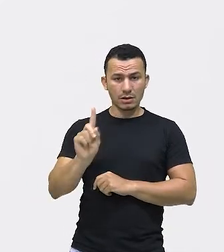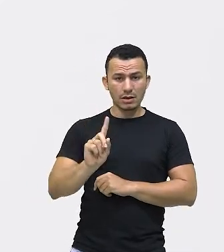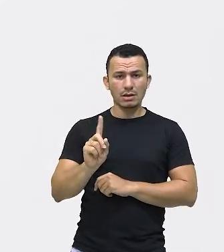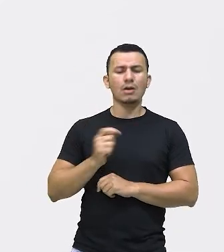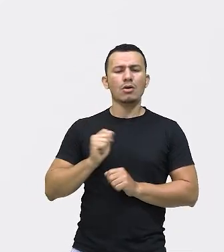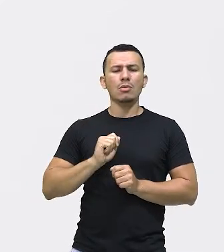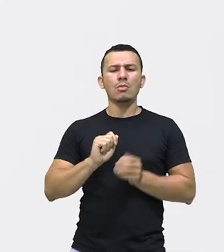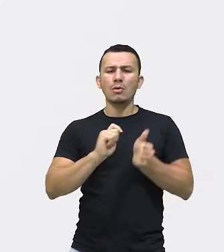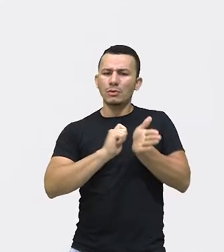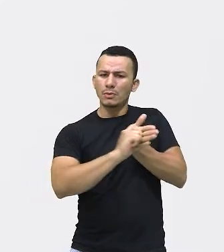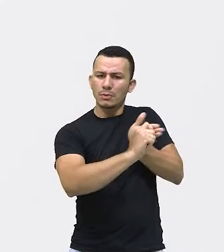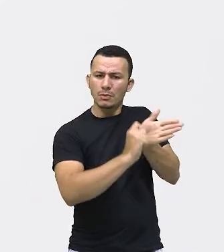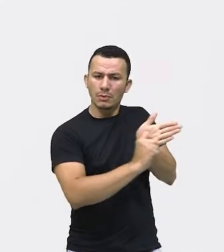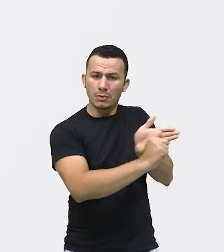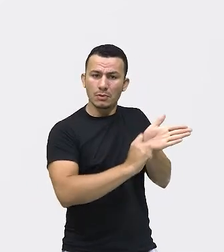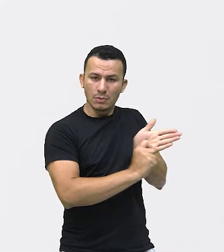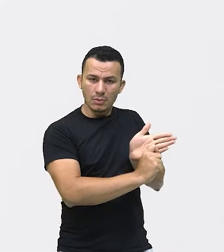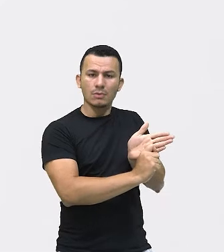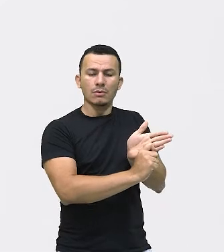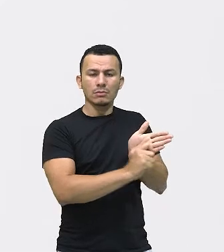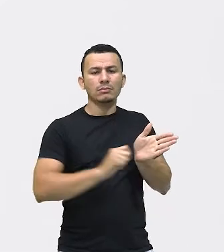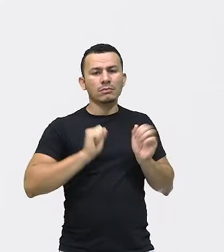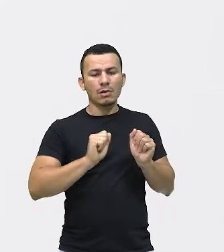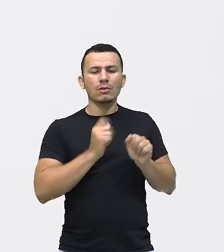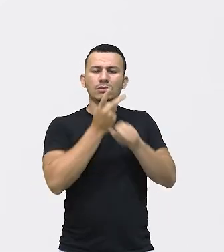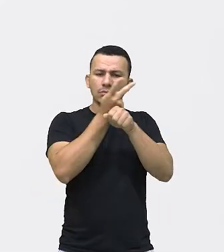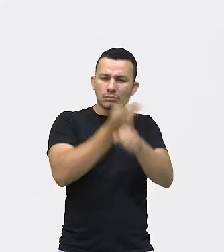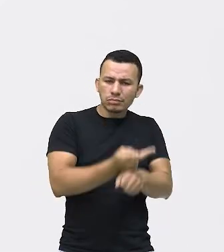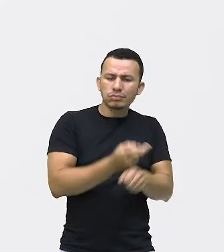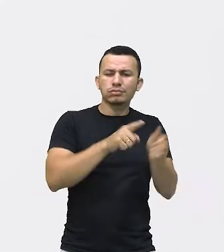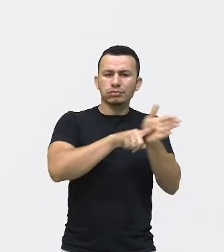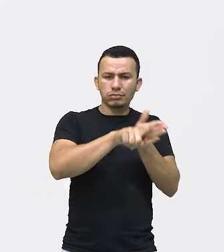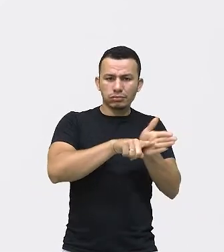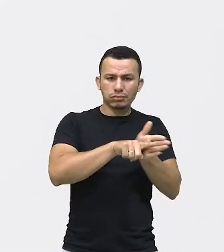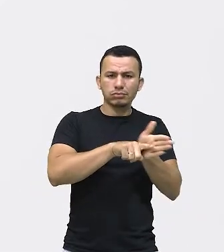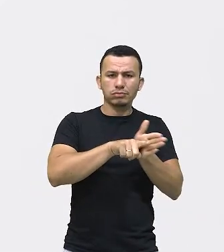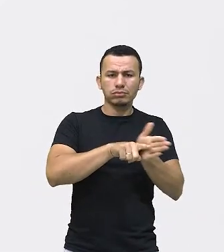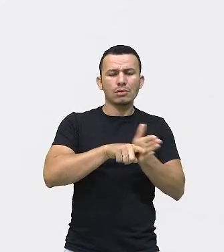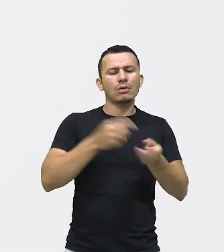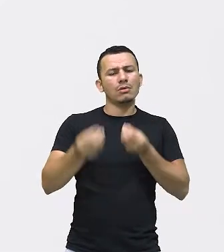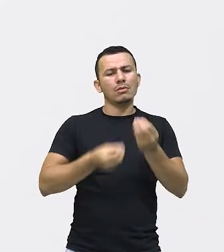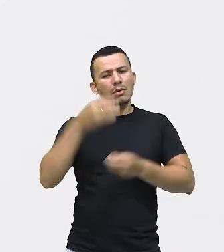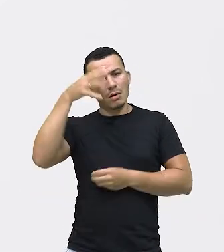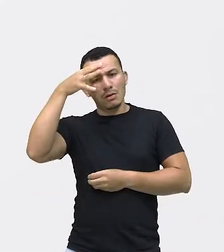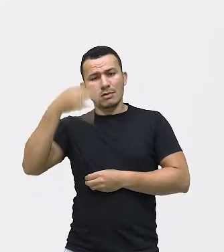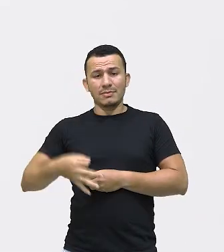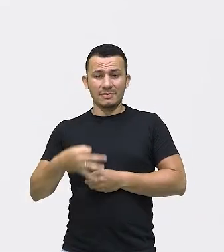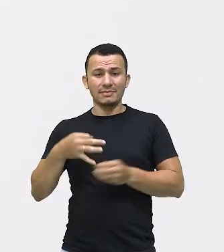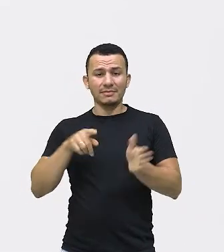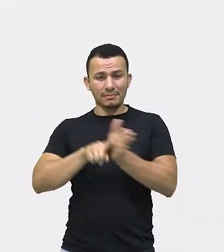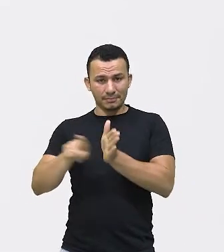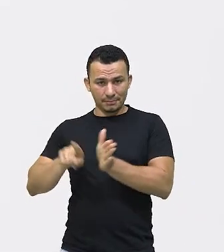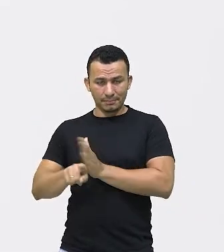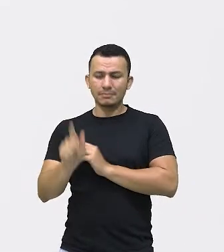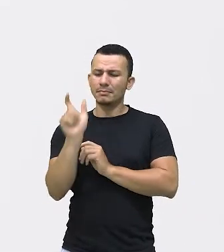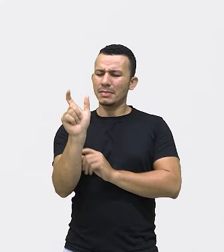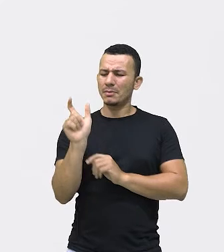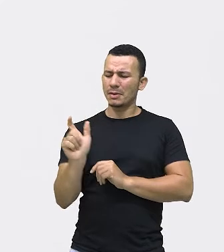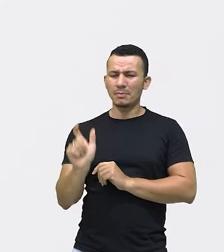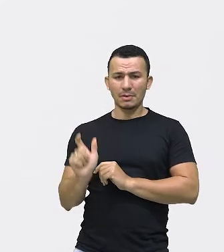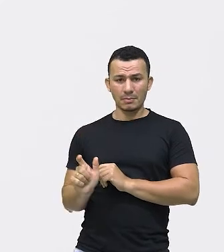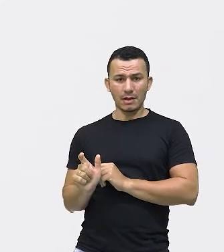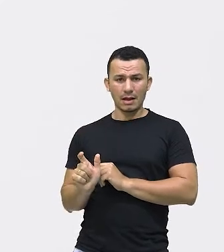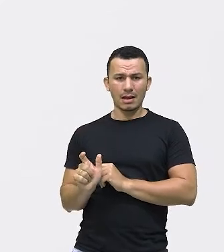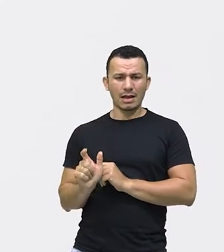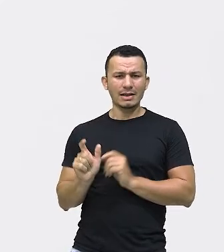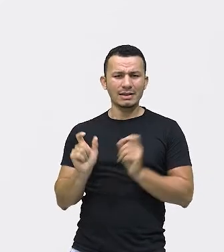grifem ela na questão, né? Vão aí em busca de compreender um pouco mais essas questões, essas palavras aí um